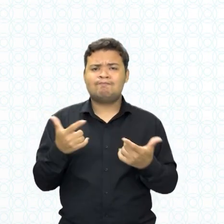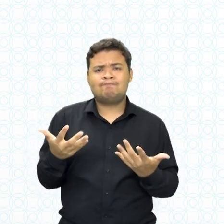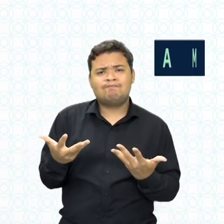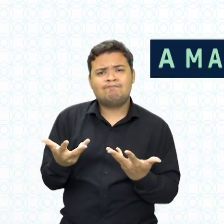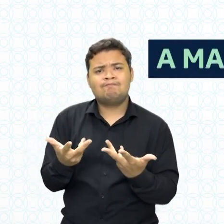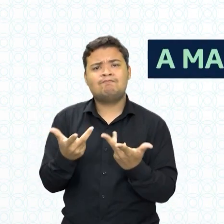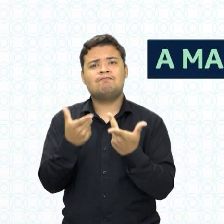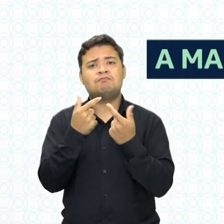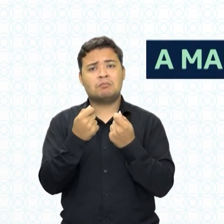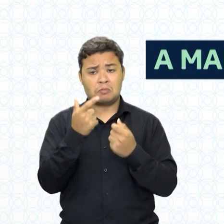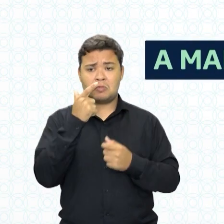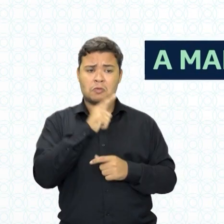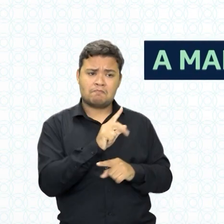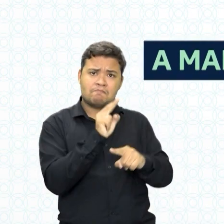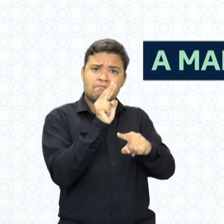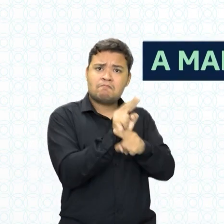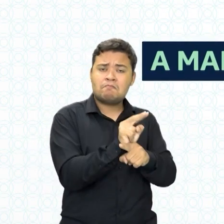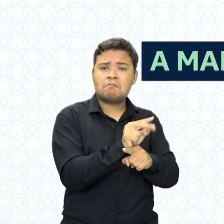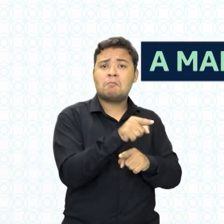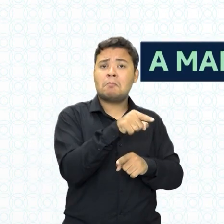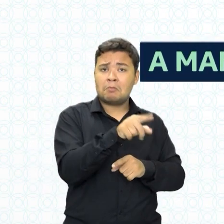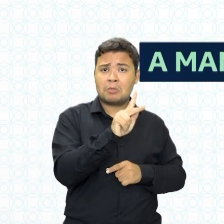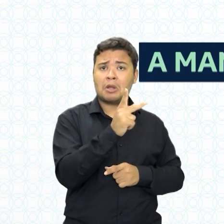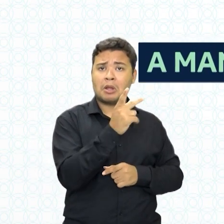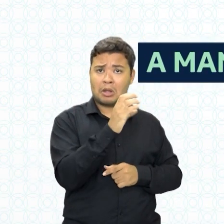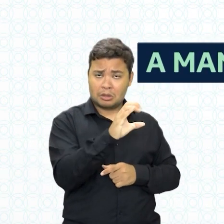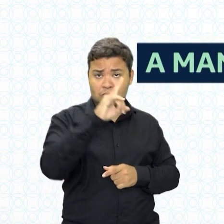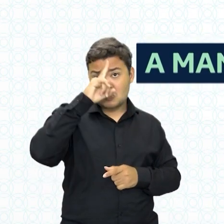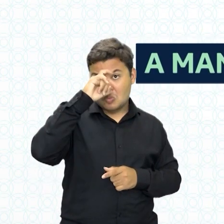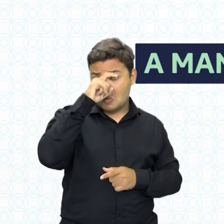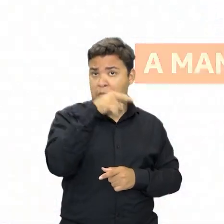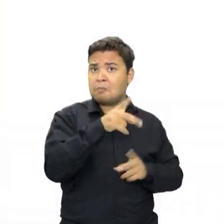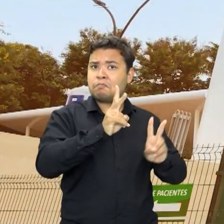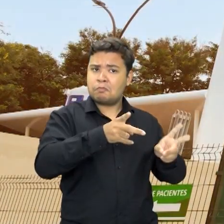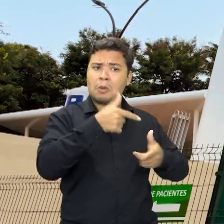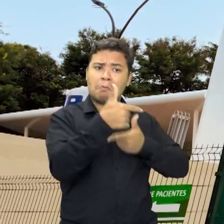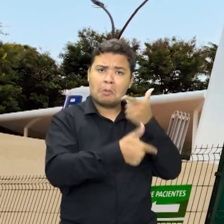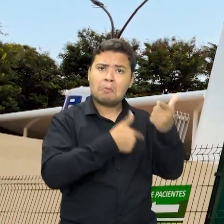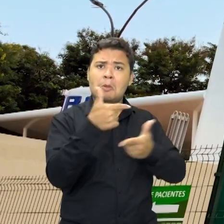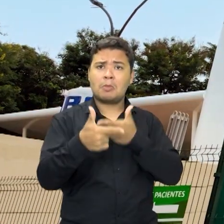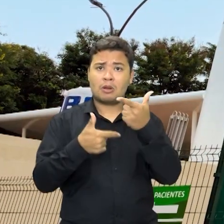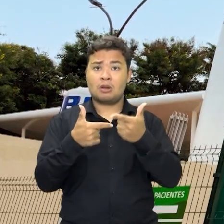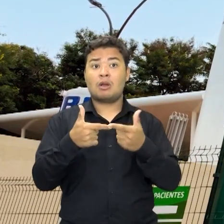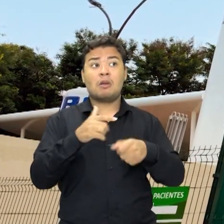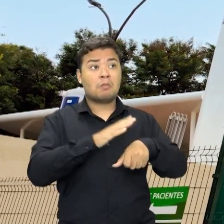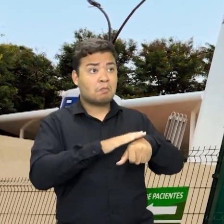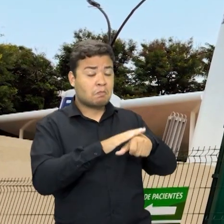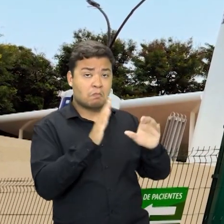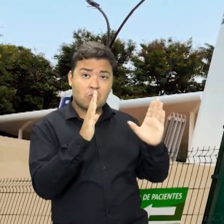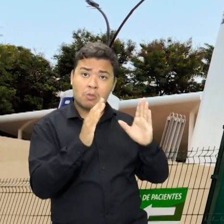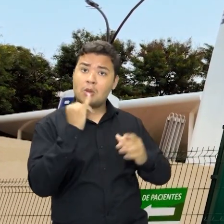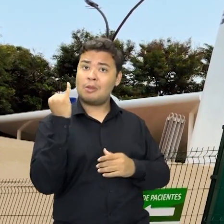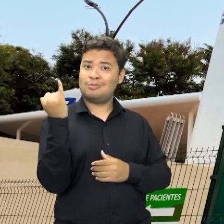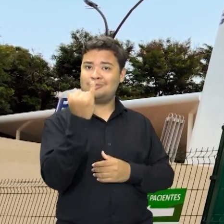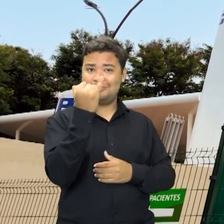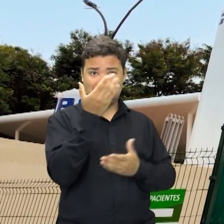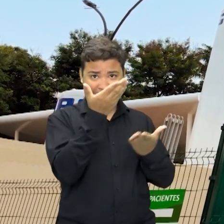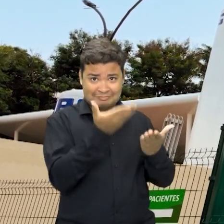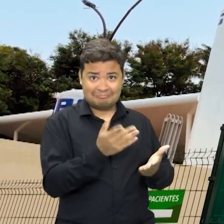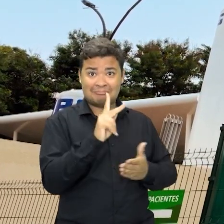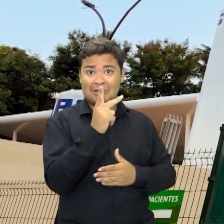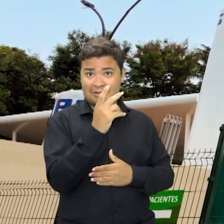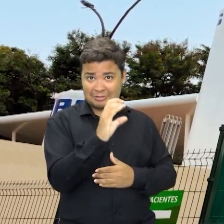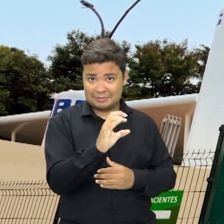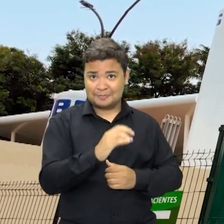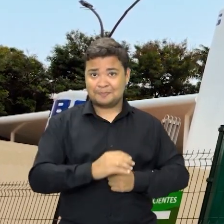excelência que garantiu a manutenção e prestação de serviços no Hospital das Clínicas em momentos importantes da história do